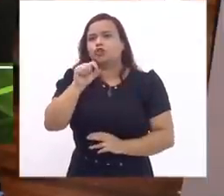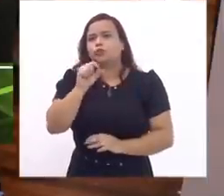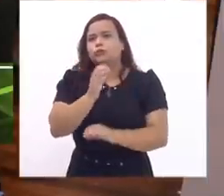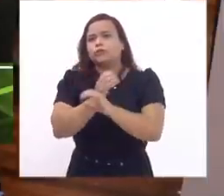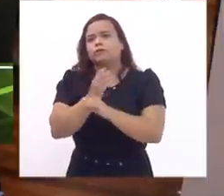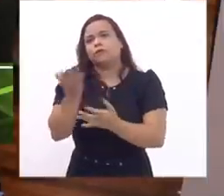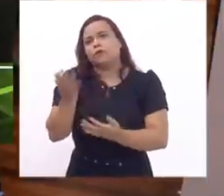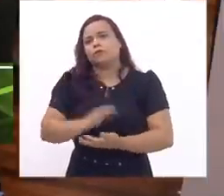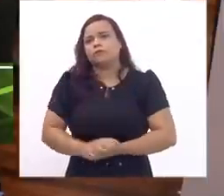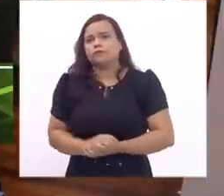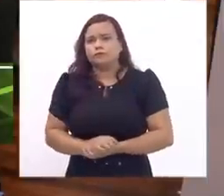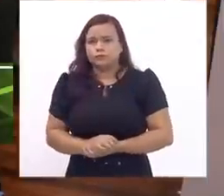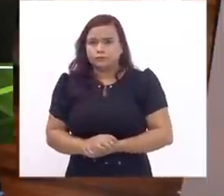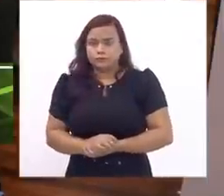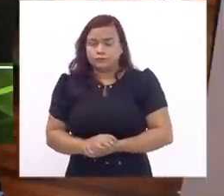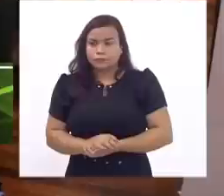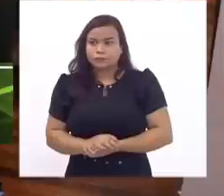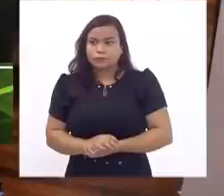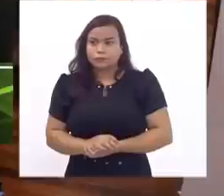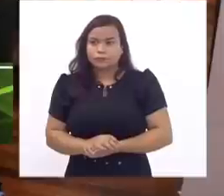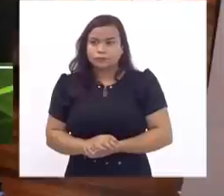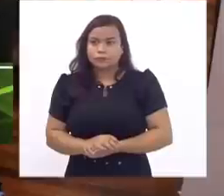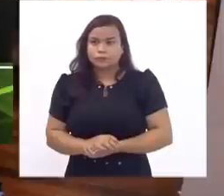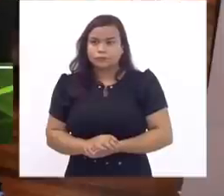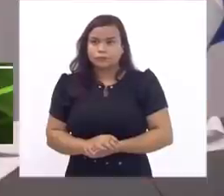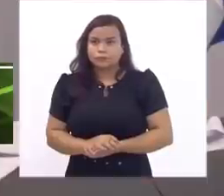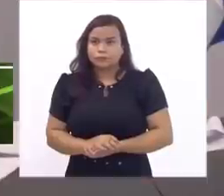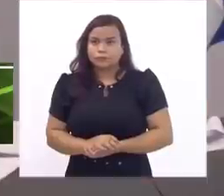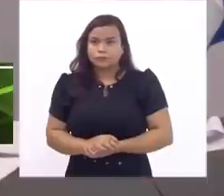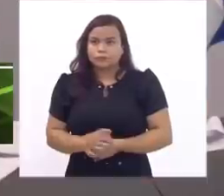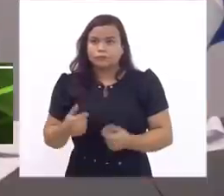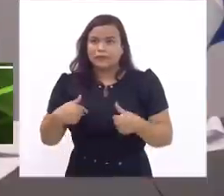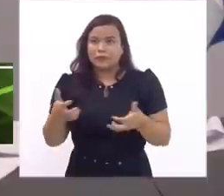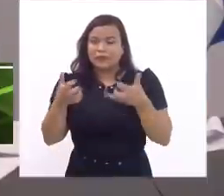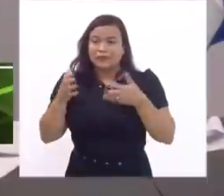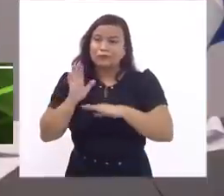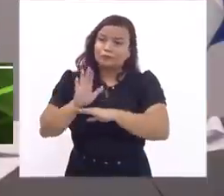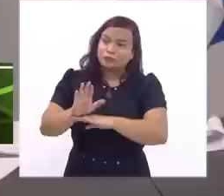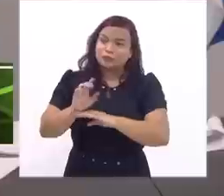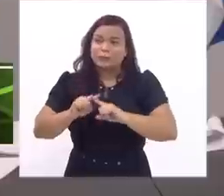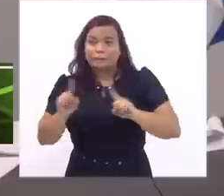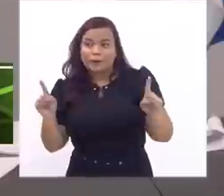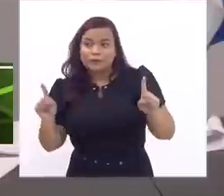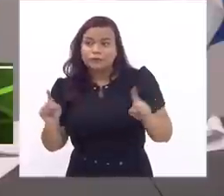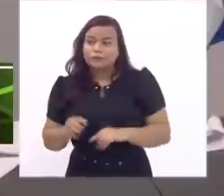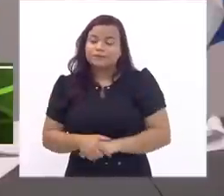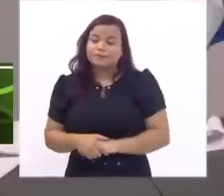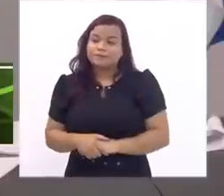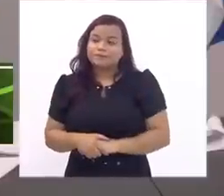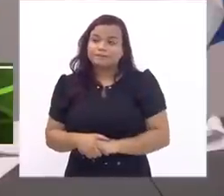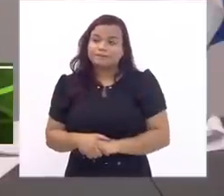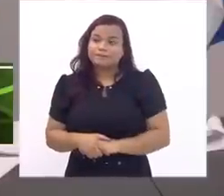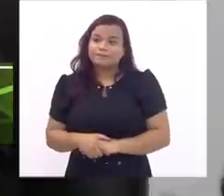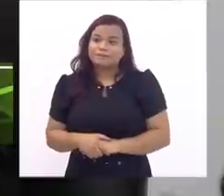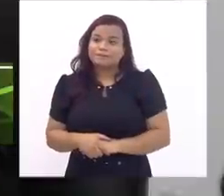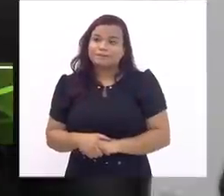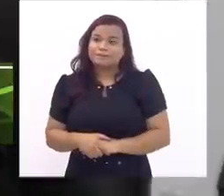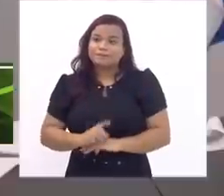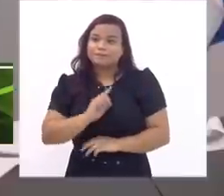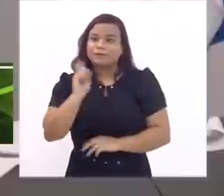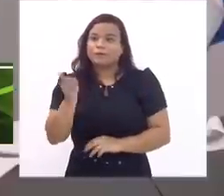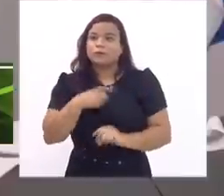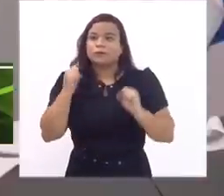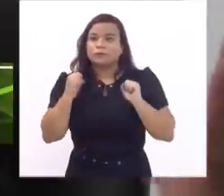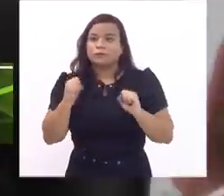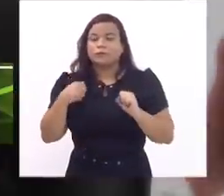É, não? Estou sendo... Queria ajudar aqui, mas... Senhor presidente, podemos, então...